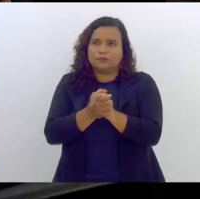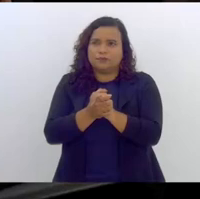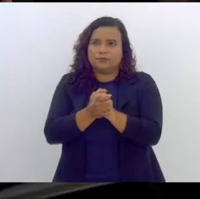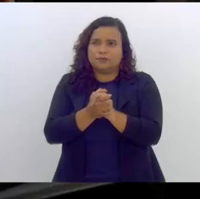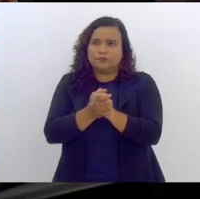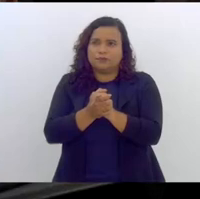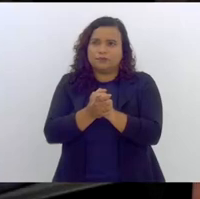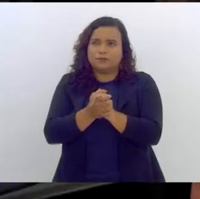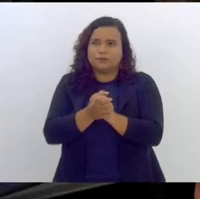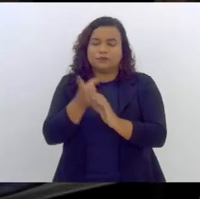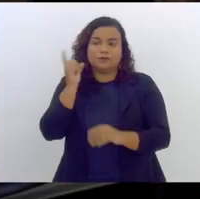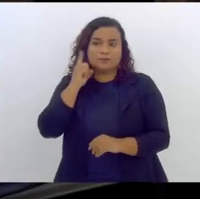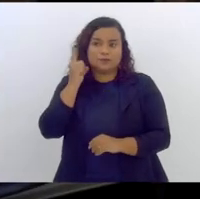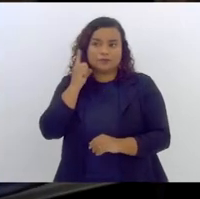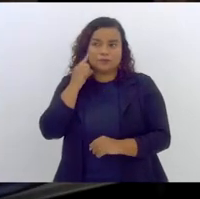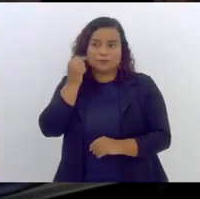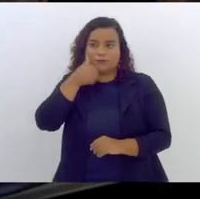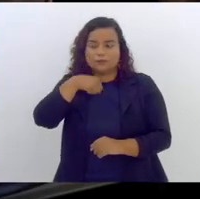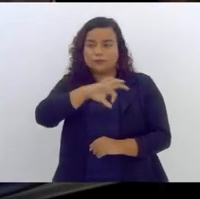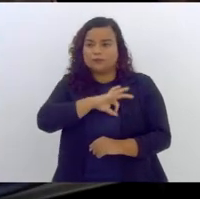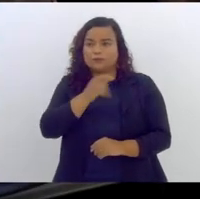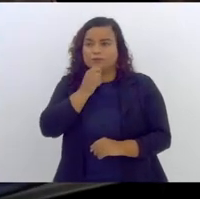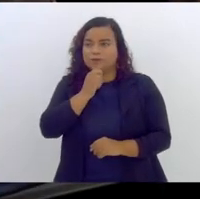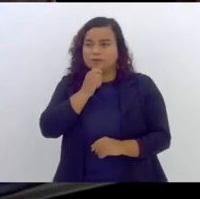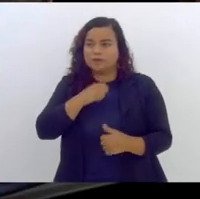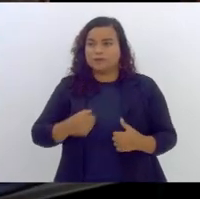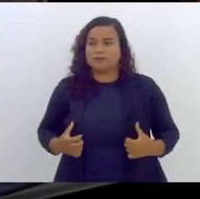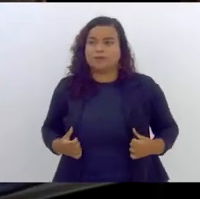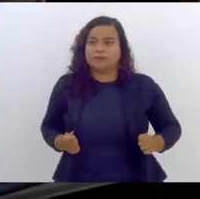alô som deputada Marta Rocha está sem som